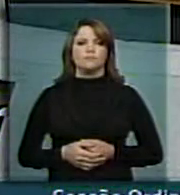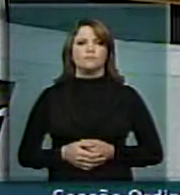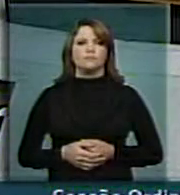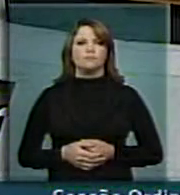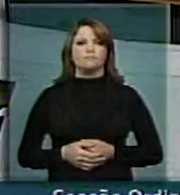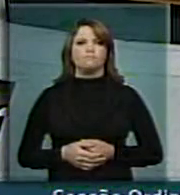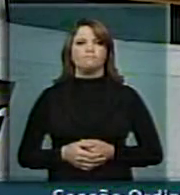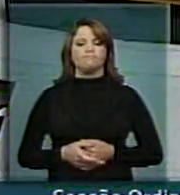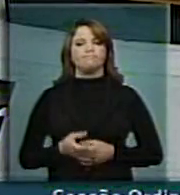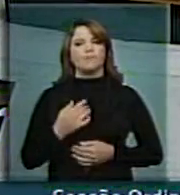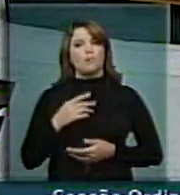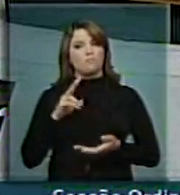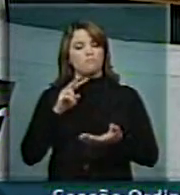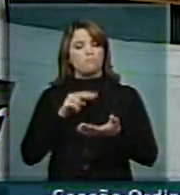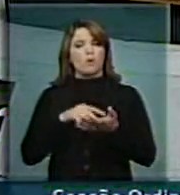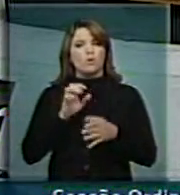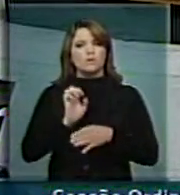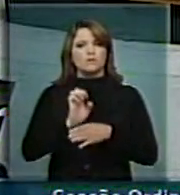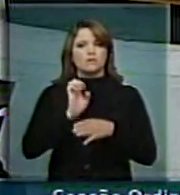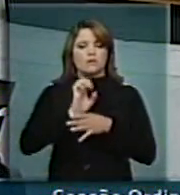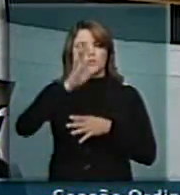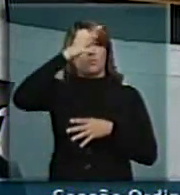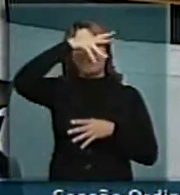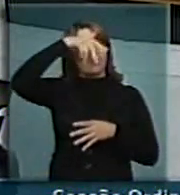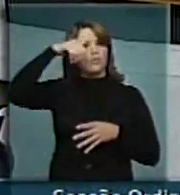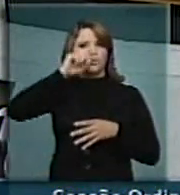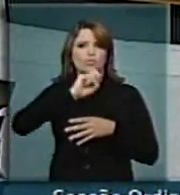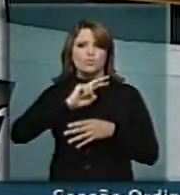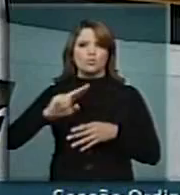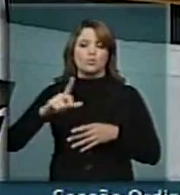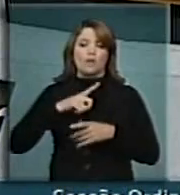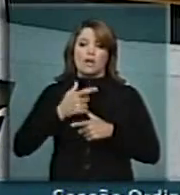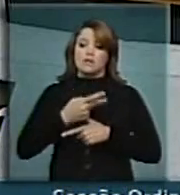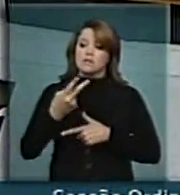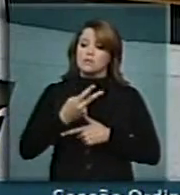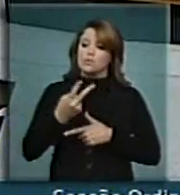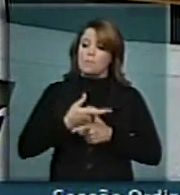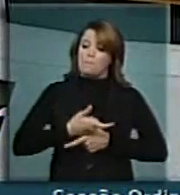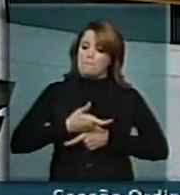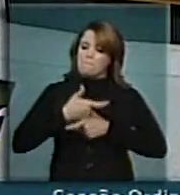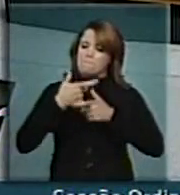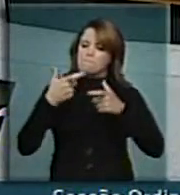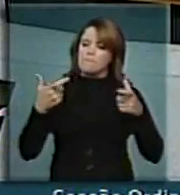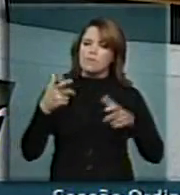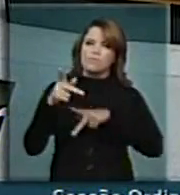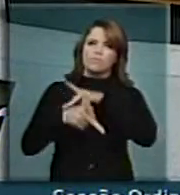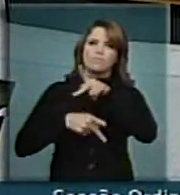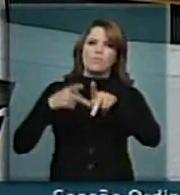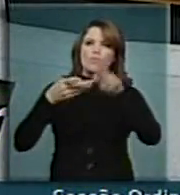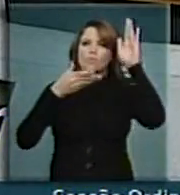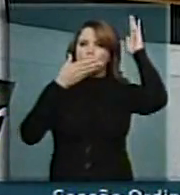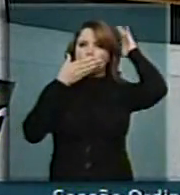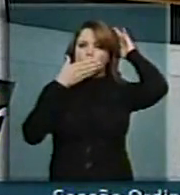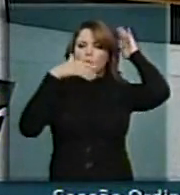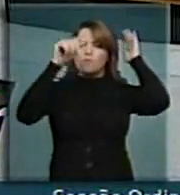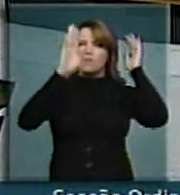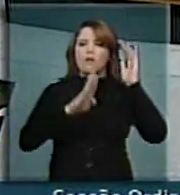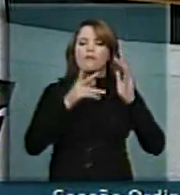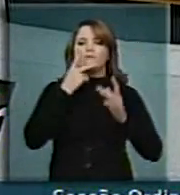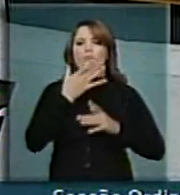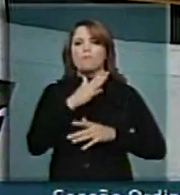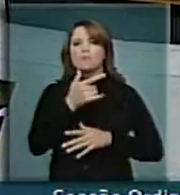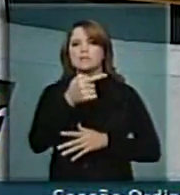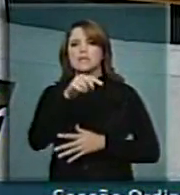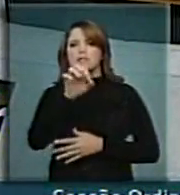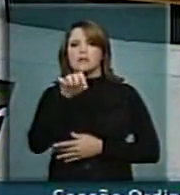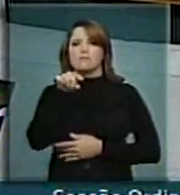meu estado, o Mato Grosso do Sul, tem a segunda maior população indígena do Brasil, com aproximadamente 70